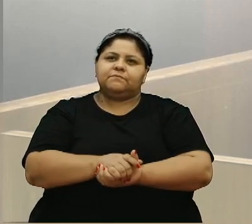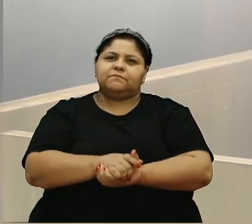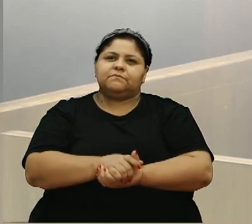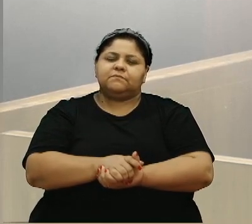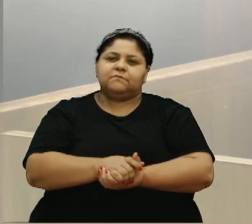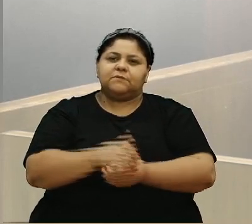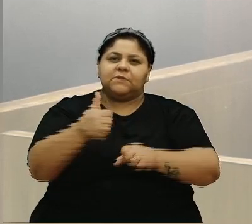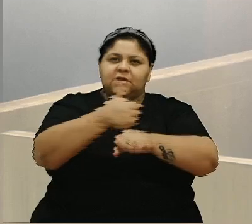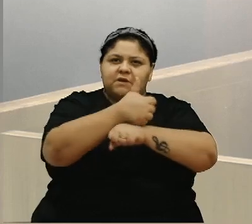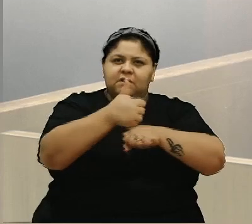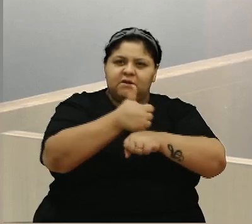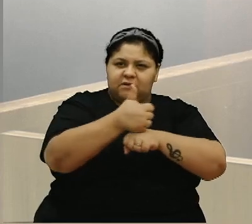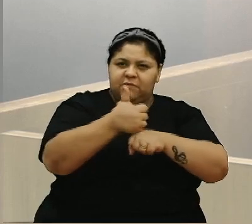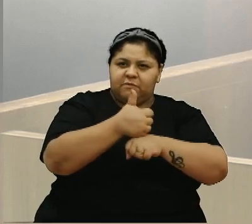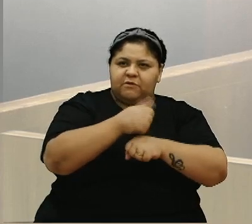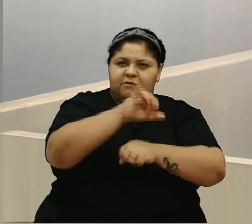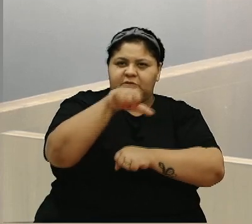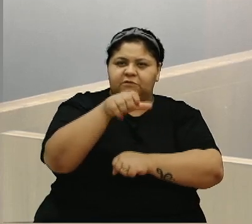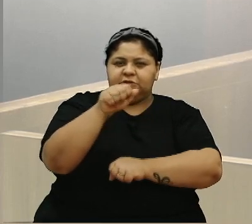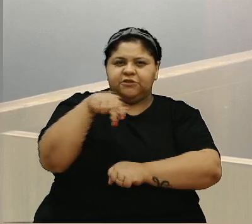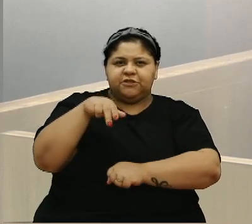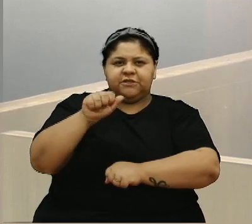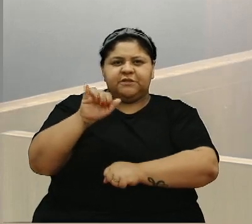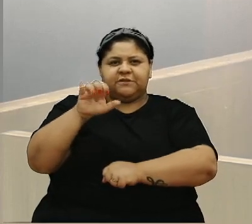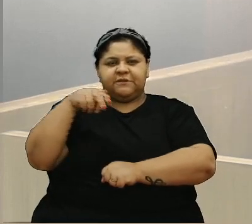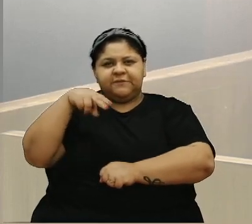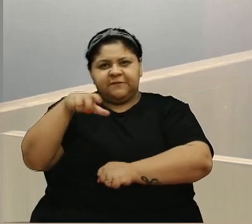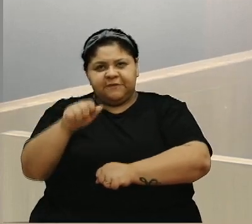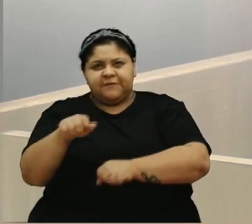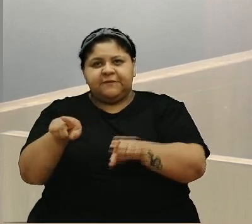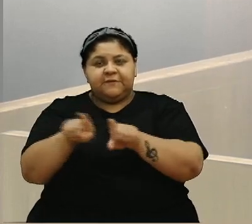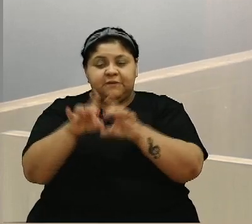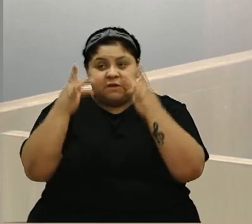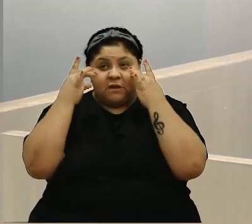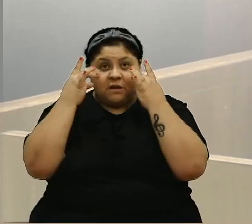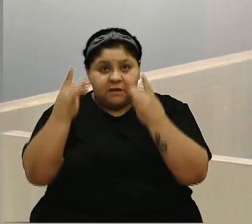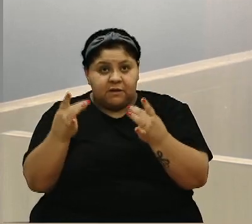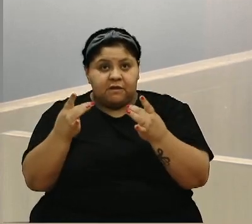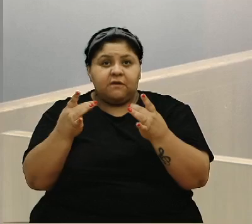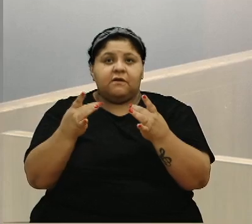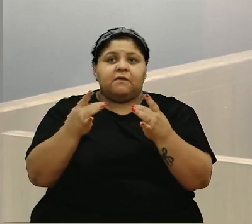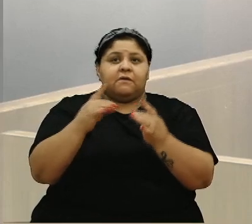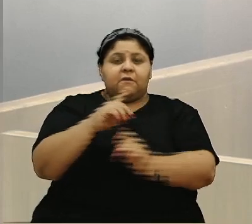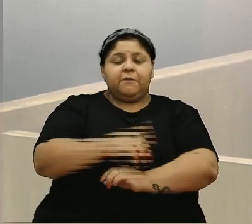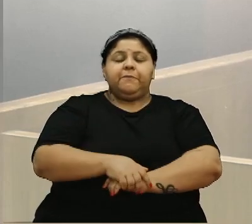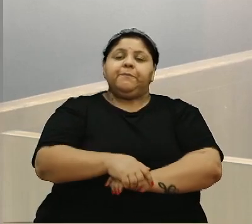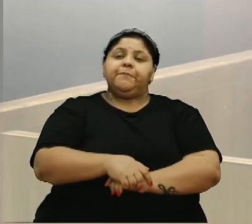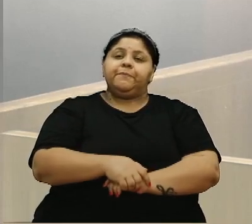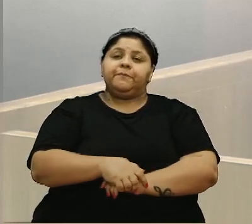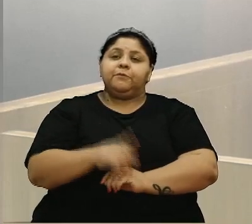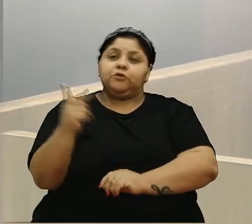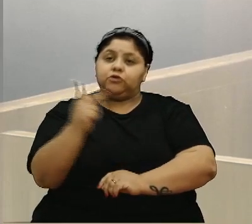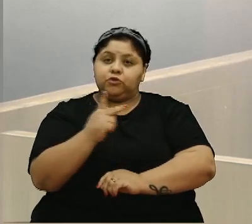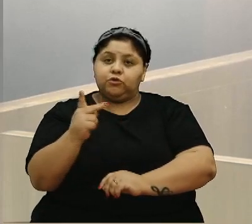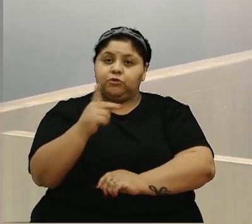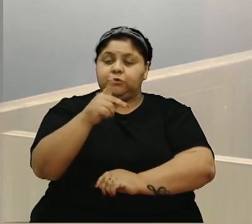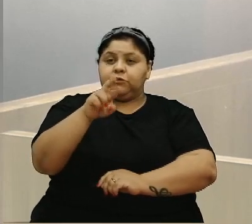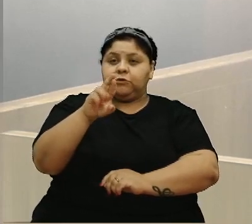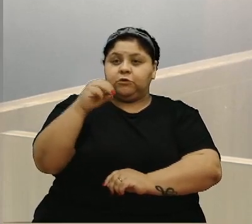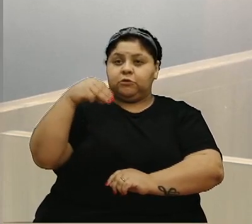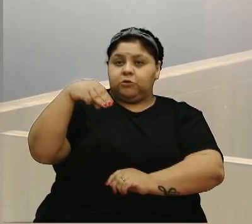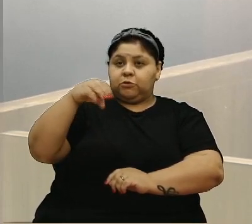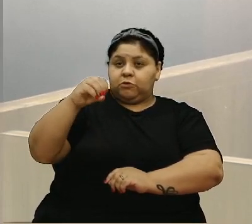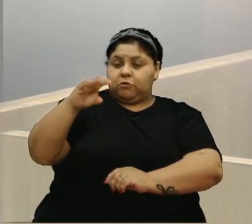está atenta, porque ela é questão do patrimônio histórico, né? Então é ela e o promotor Adrio Gelati. Eu quero